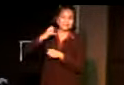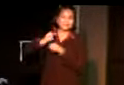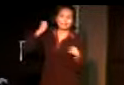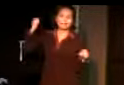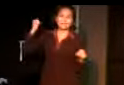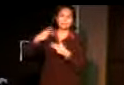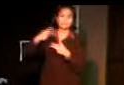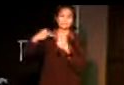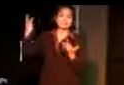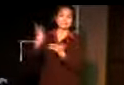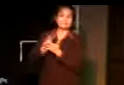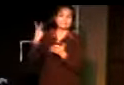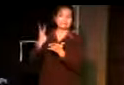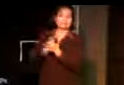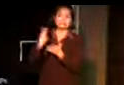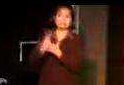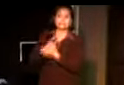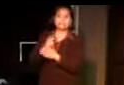improdutivos